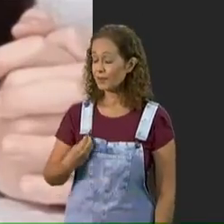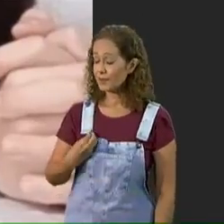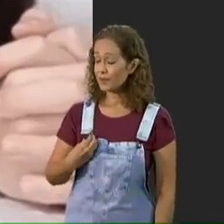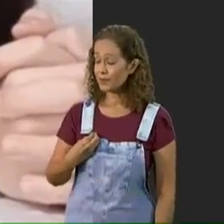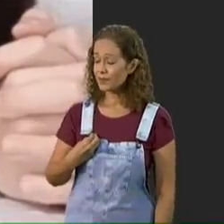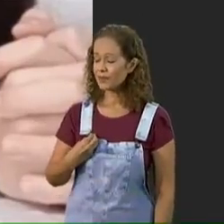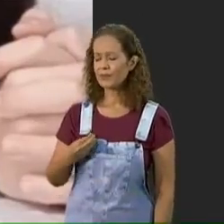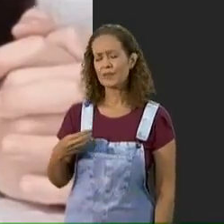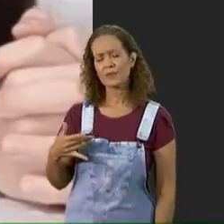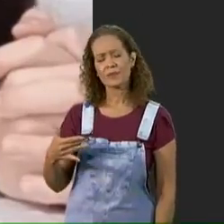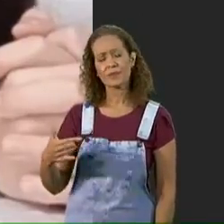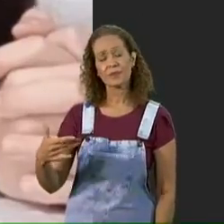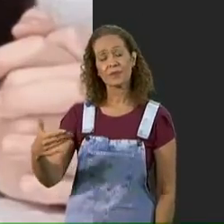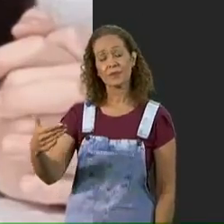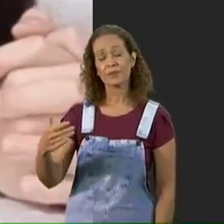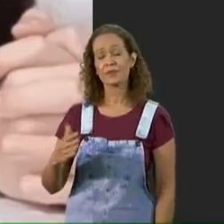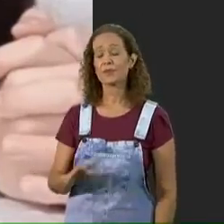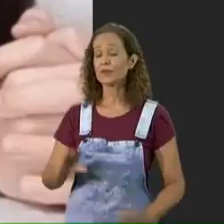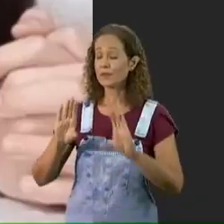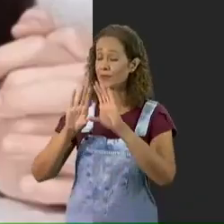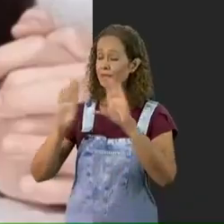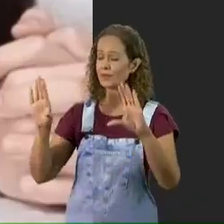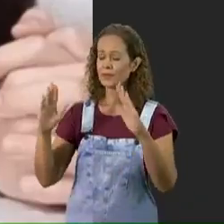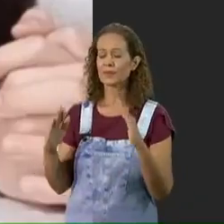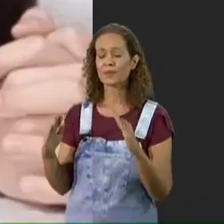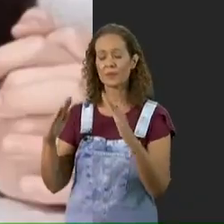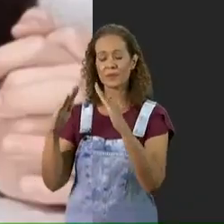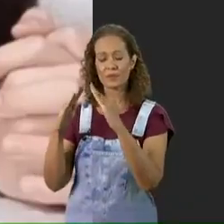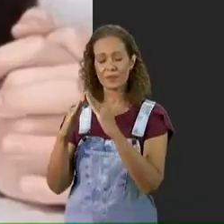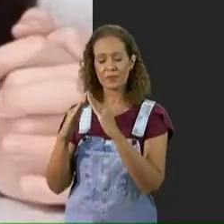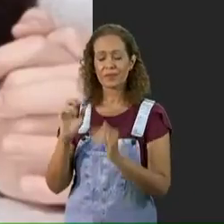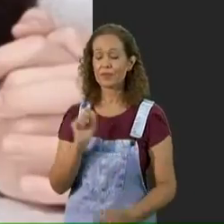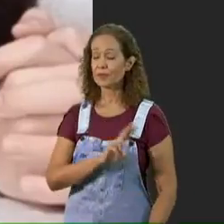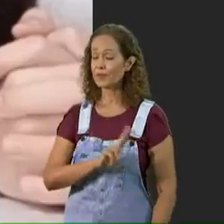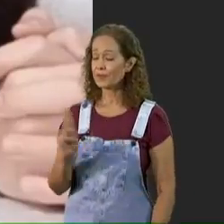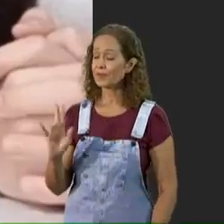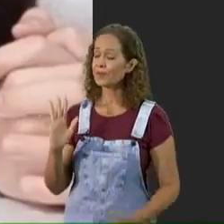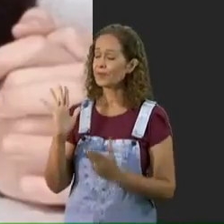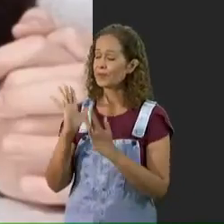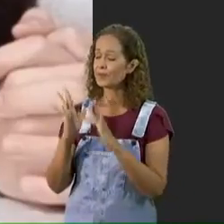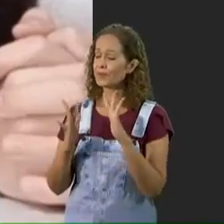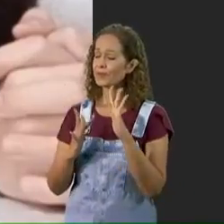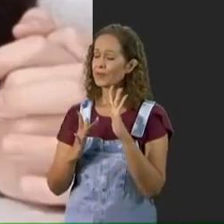dia morar no céu. Em nome de Jesus,